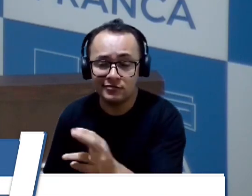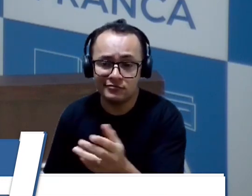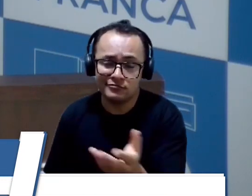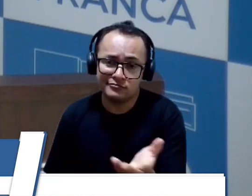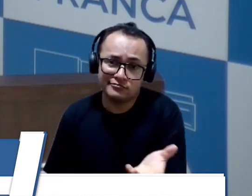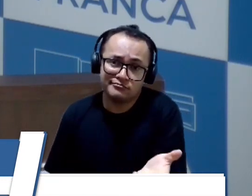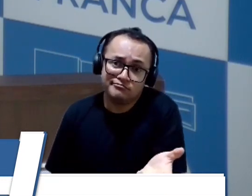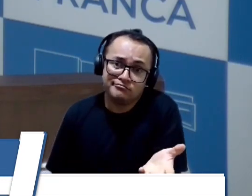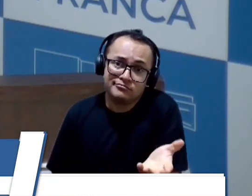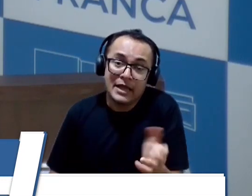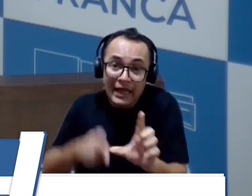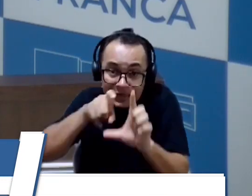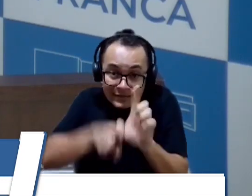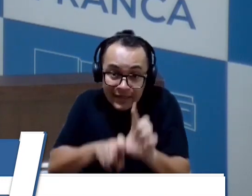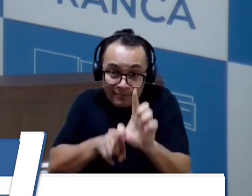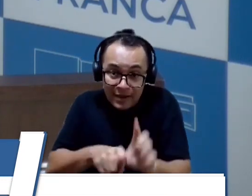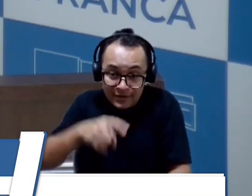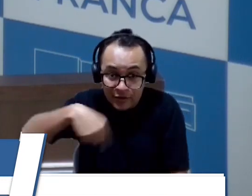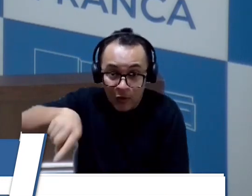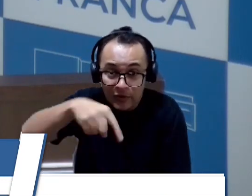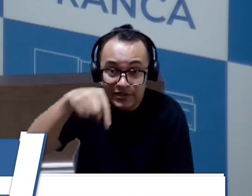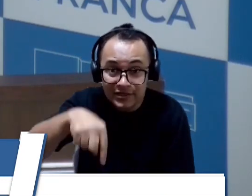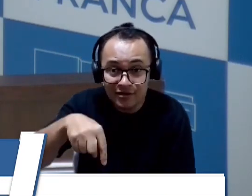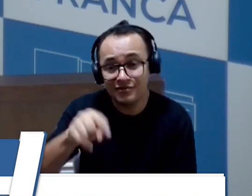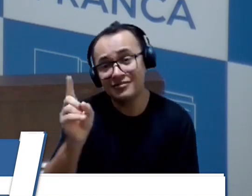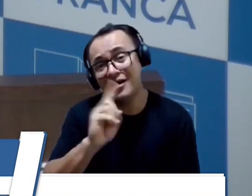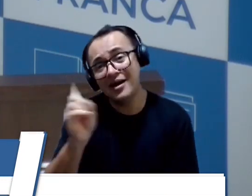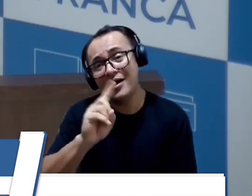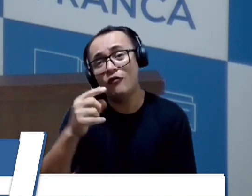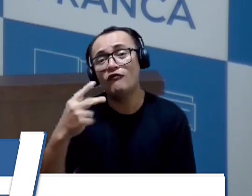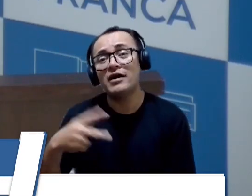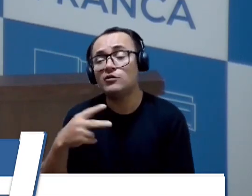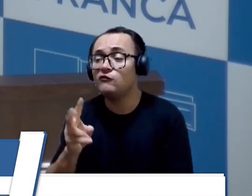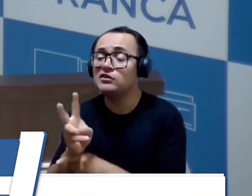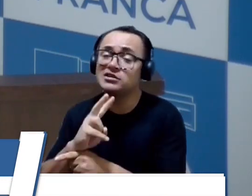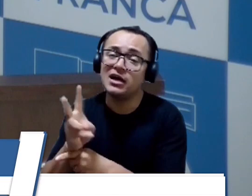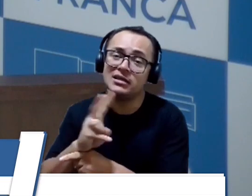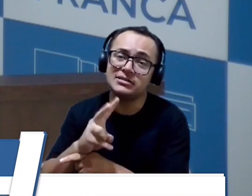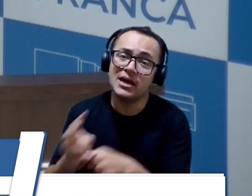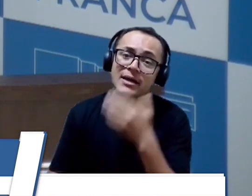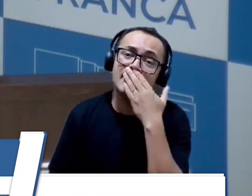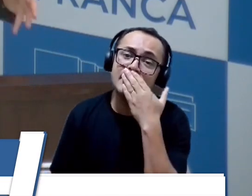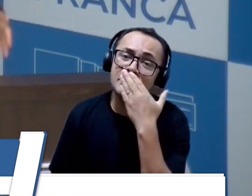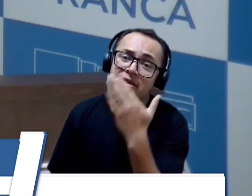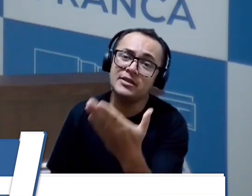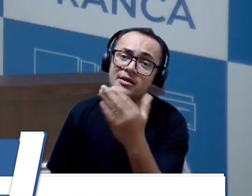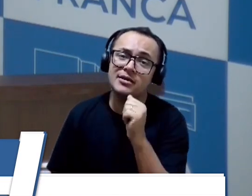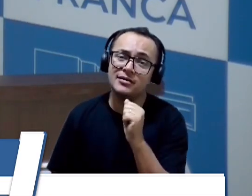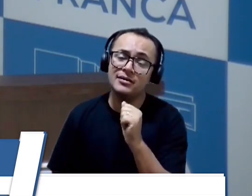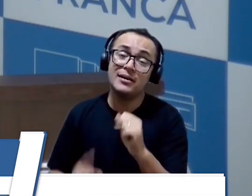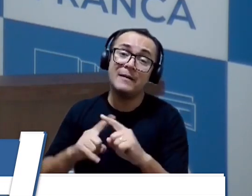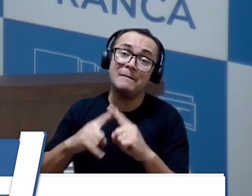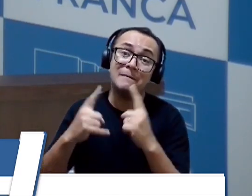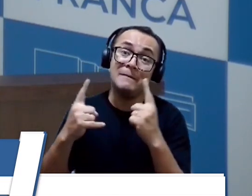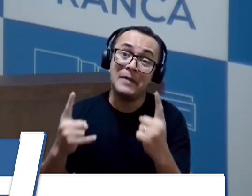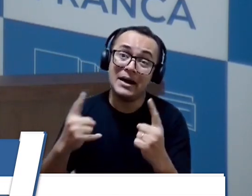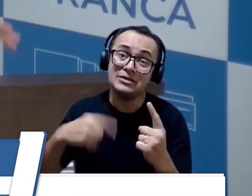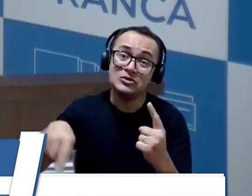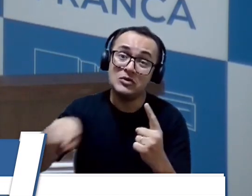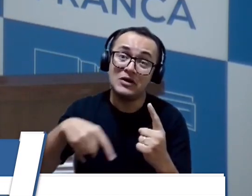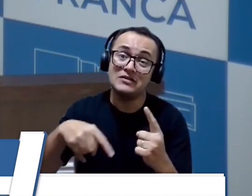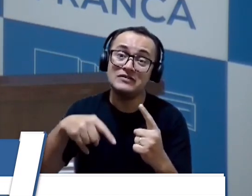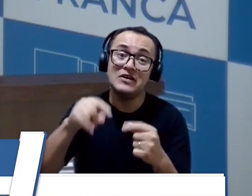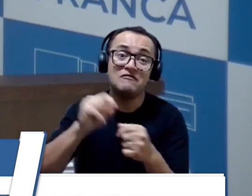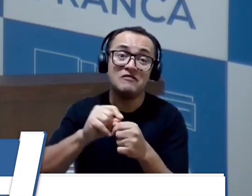depende de nós. Nós estamos aqui para fiscalizar, para pedir, mas nem tudo nós podemos fazer. E